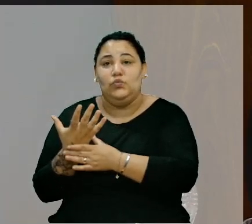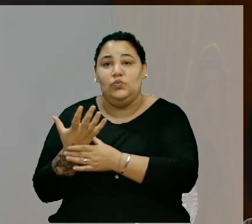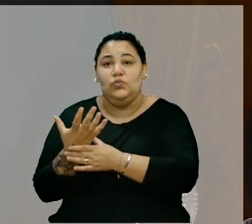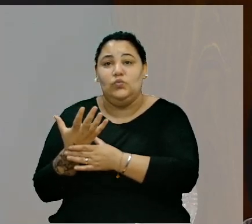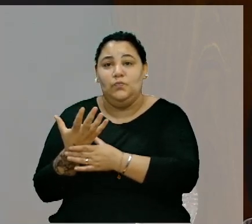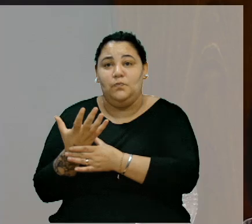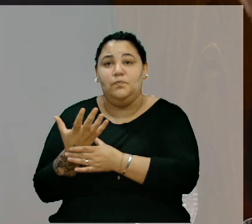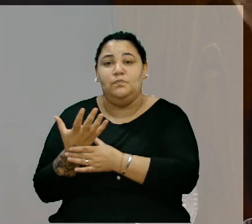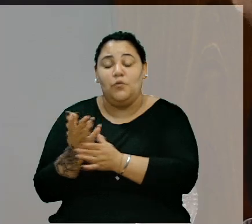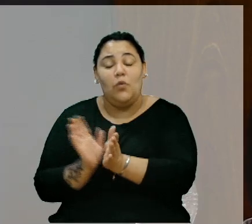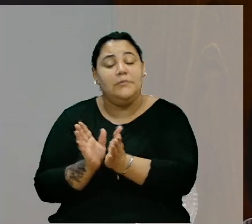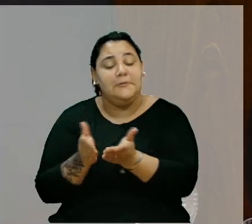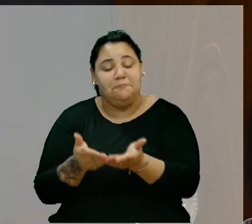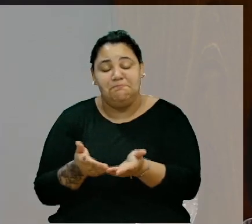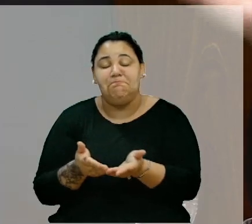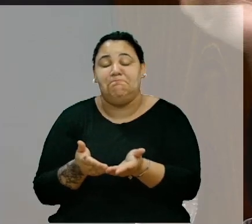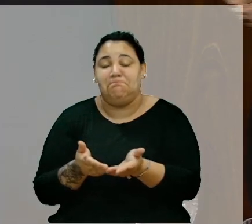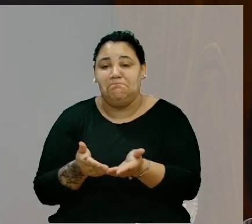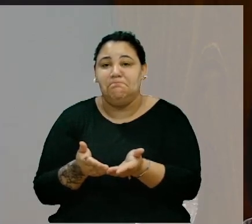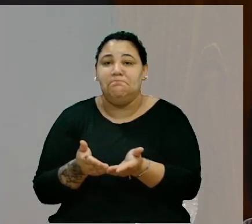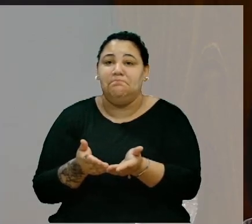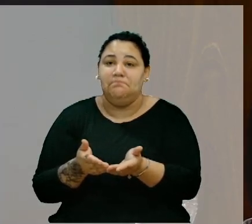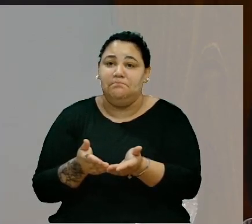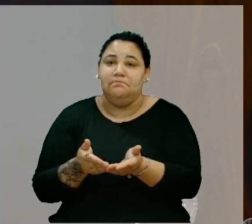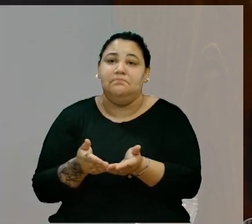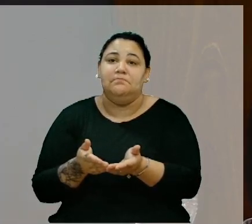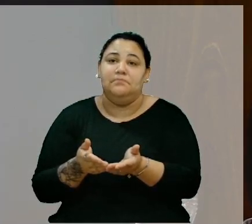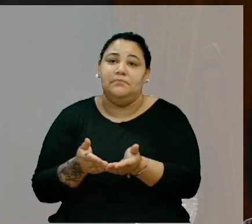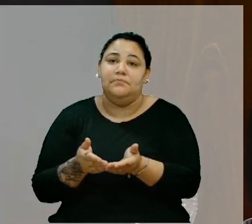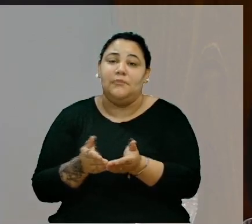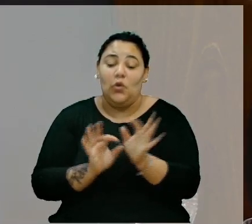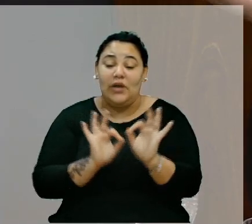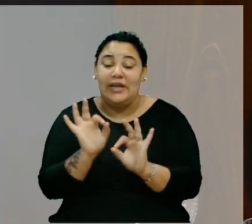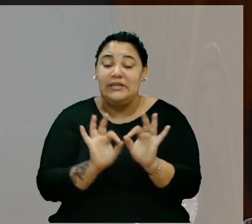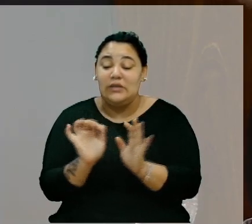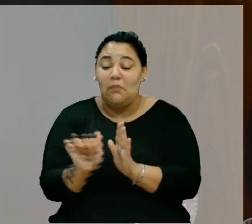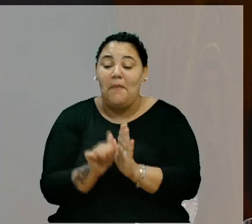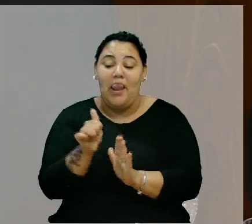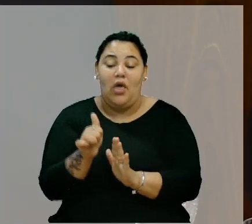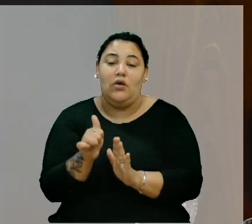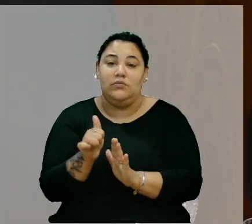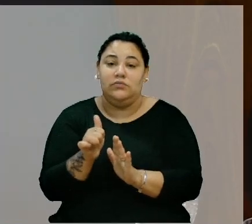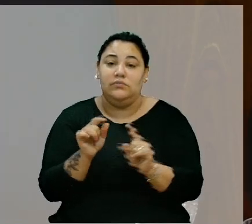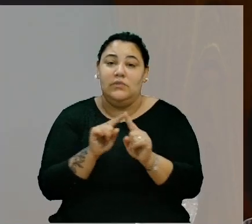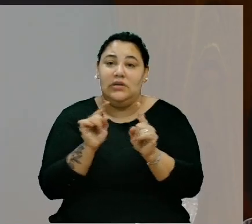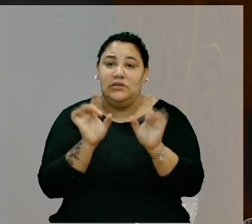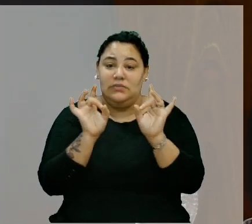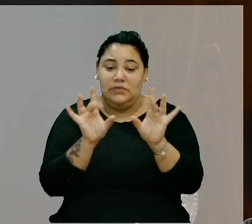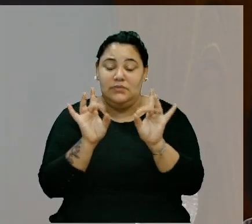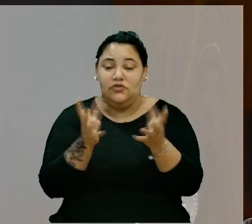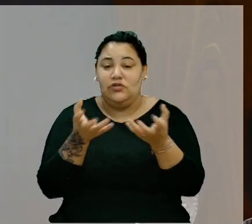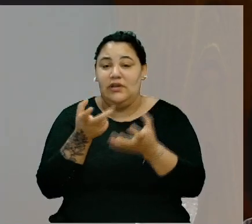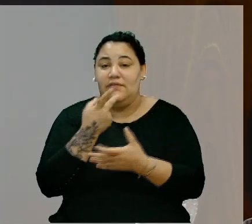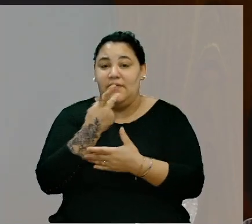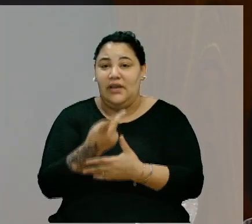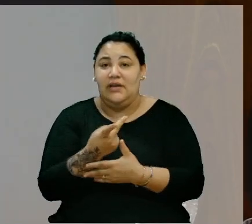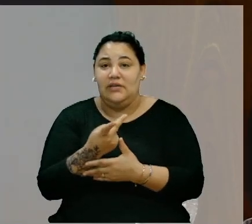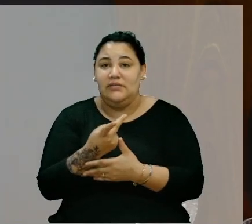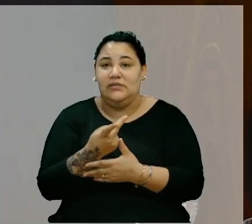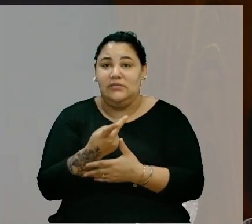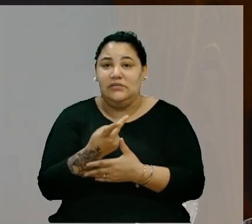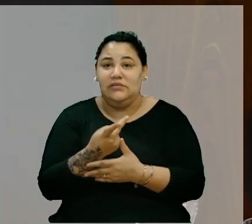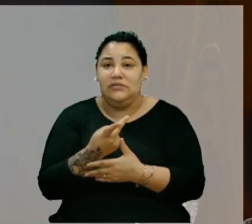dessas comissões, desmembrando, mas especialmente aqui eu quero falar da comissão de